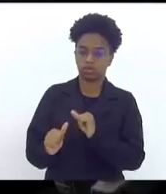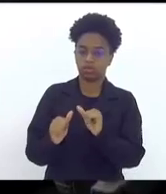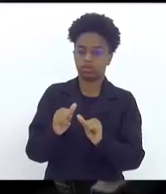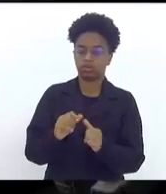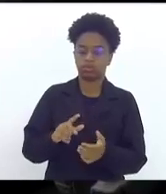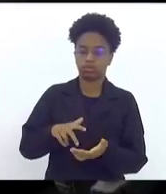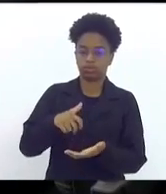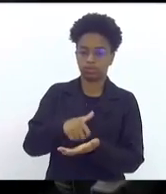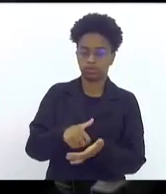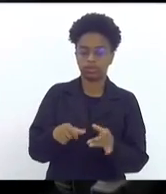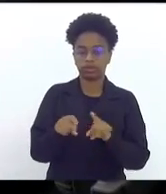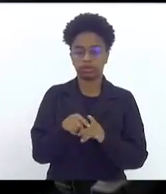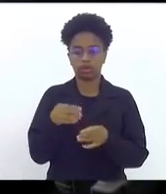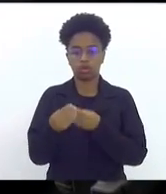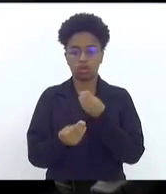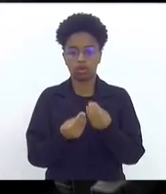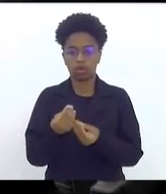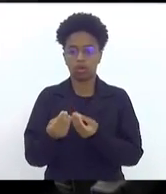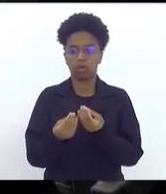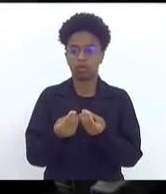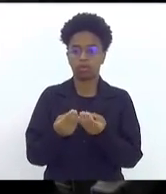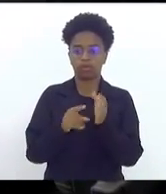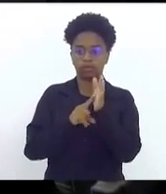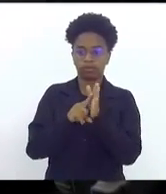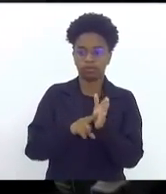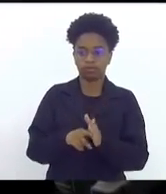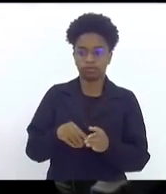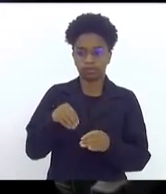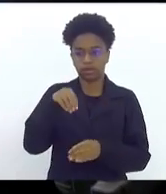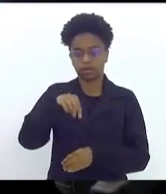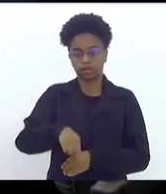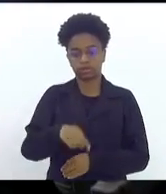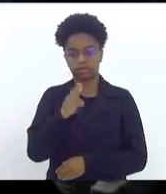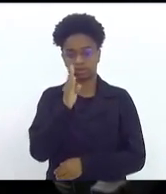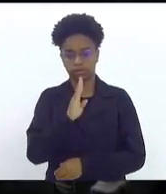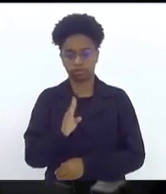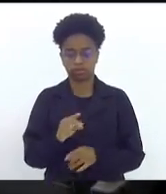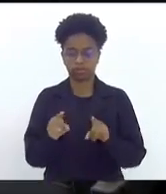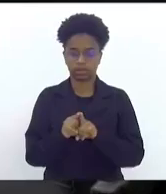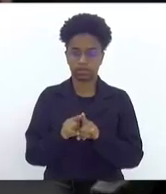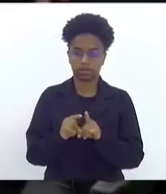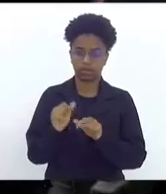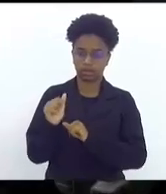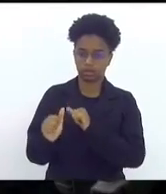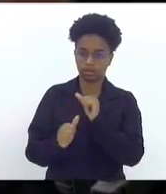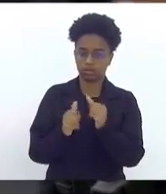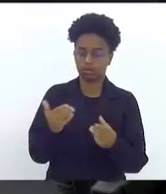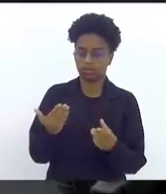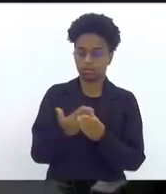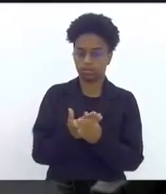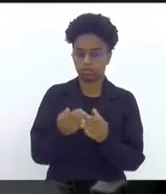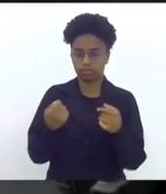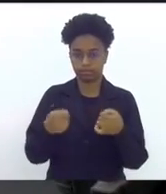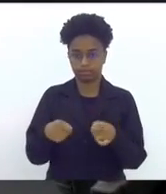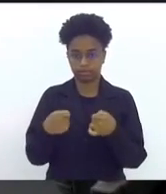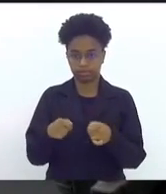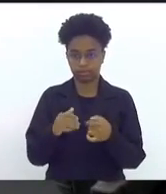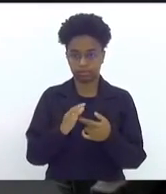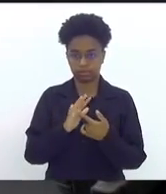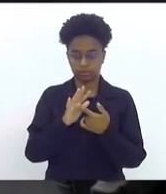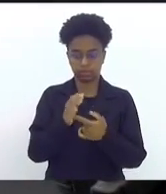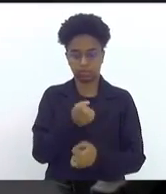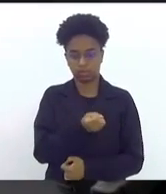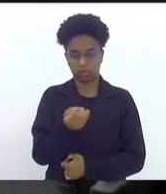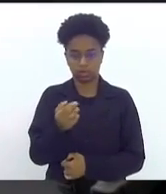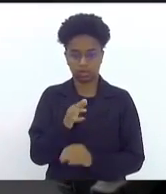são realizadas as investigações no Brasil. Profundas reformas processuais dependem da evidência de modificações normativas.